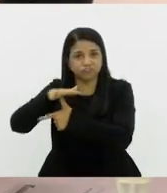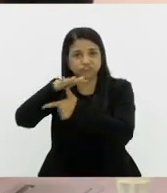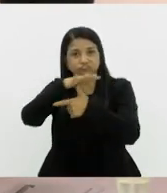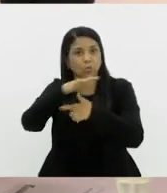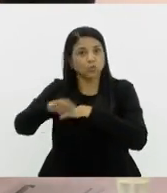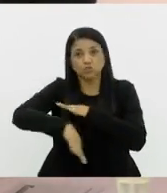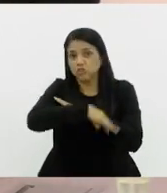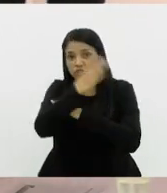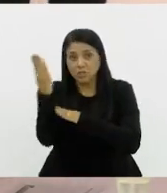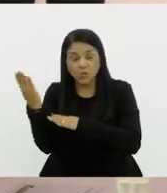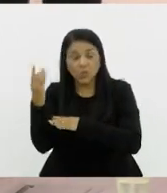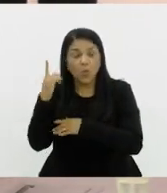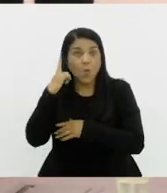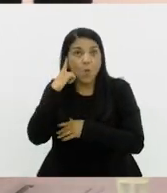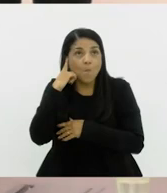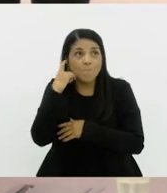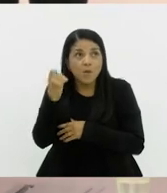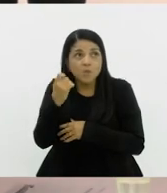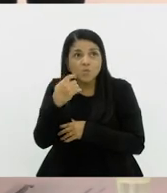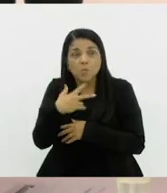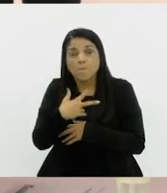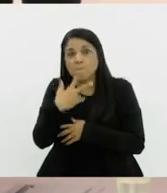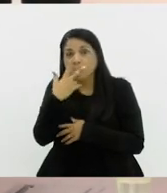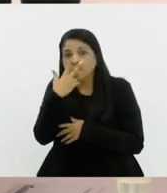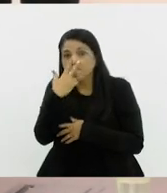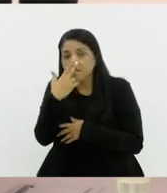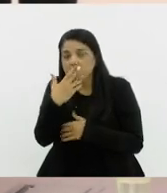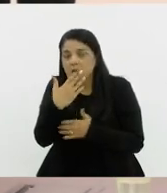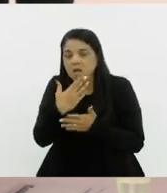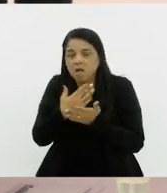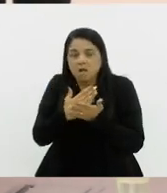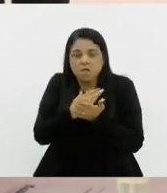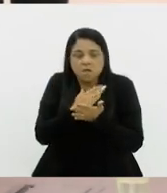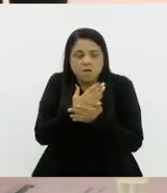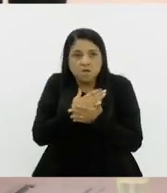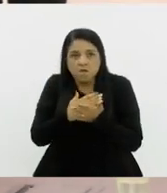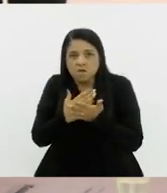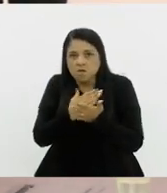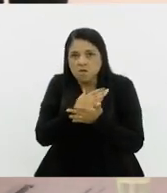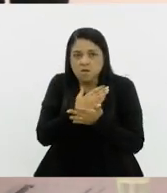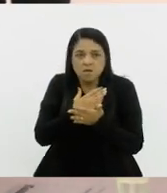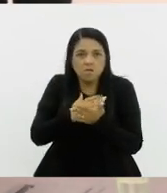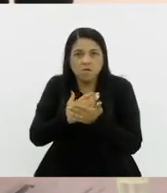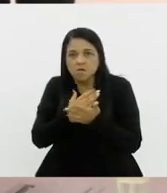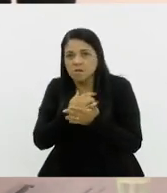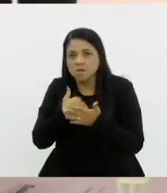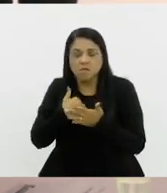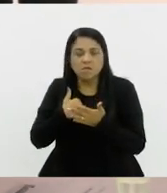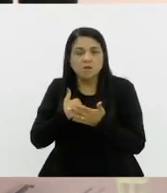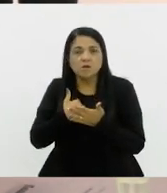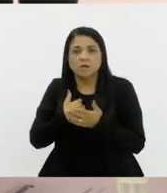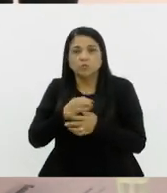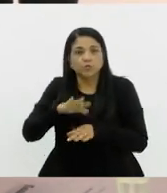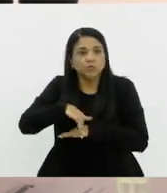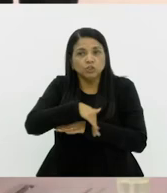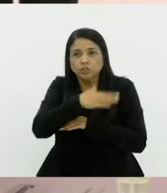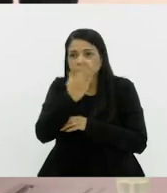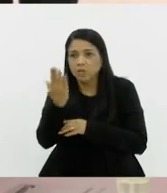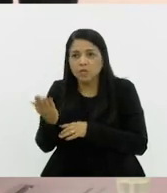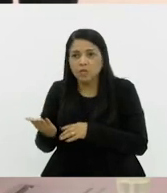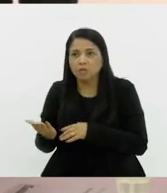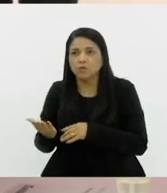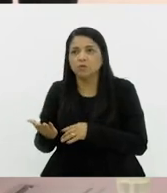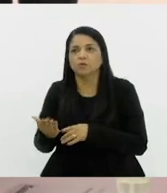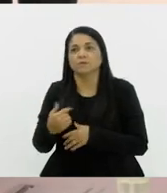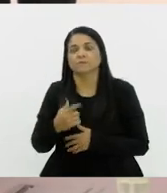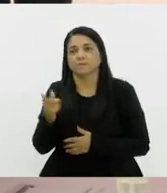inteiro... Porque o barulho é como se fosse uma tortura, deputado. E é o dia inteiro aquilo. Senhor Márcio,